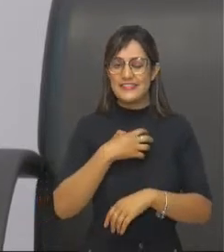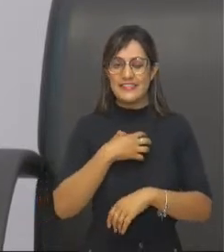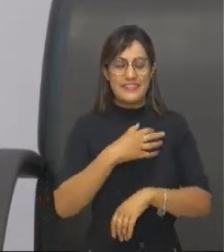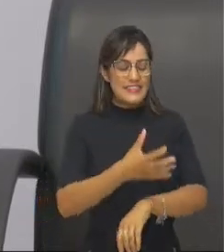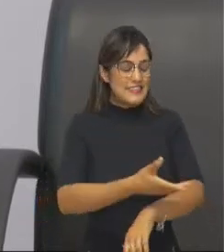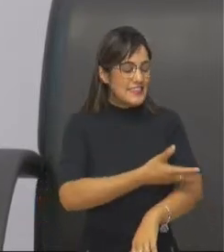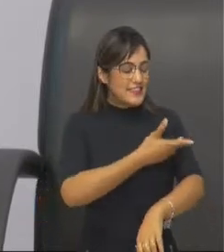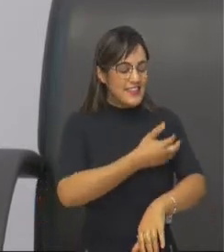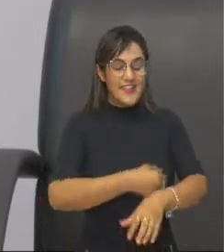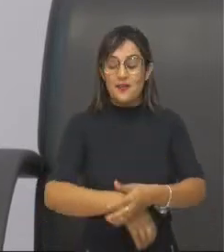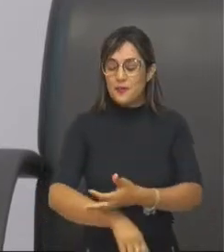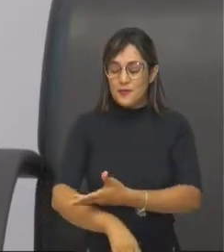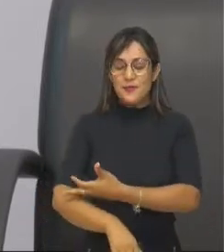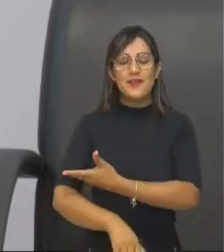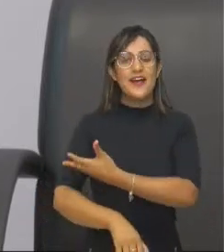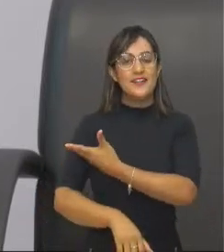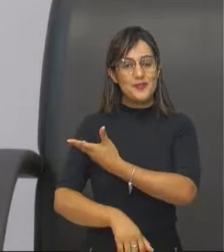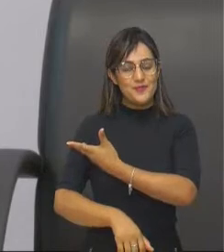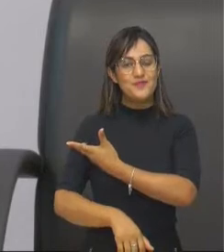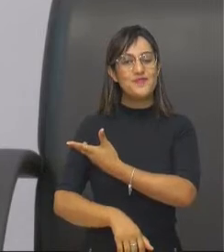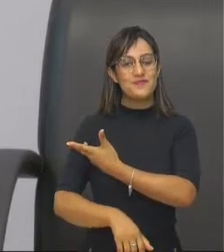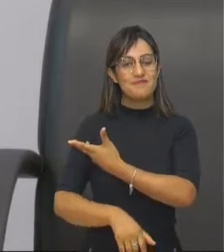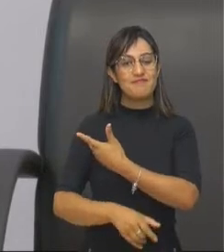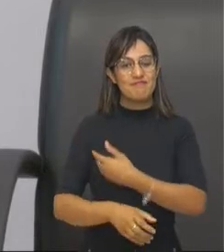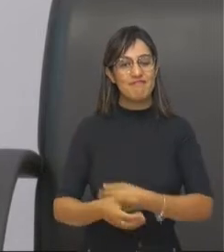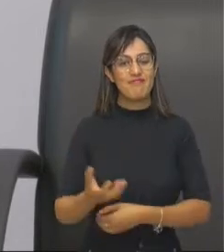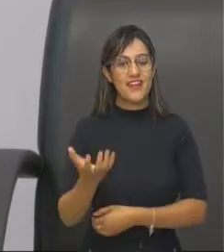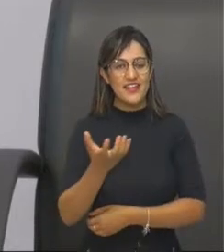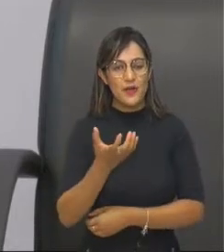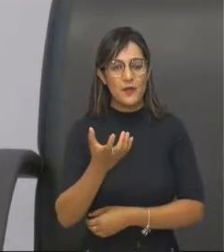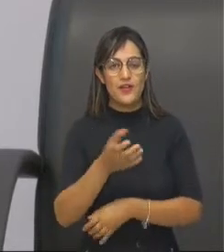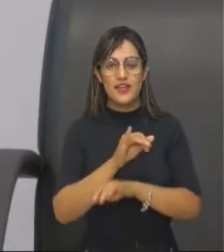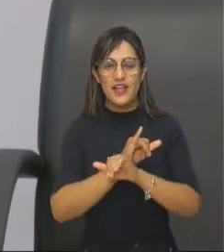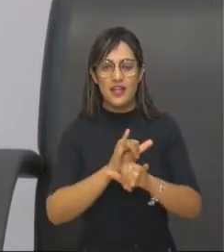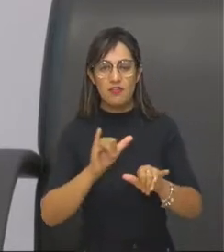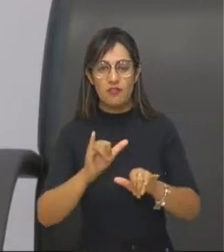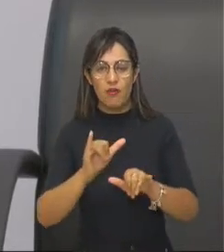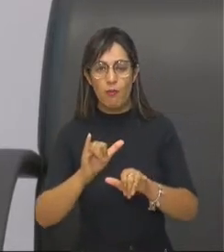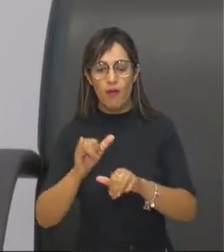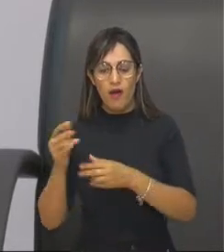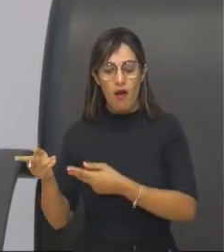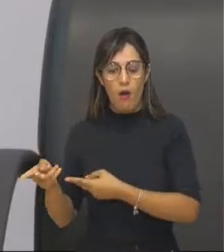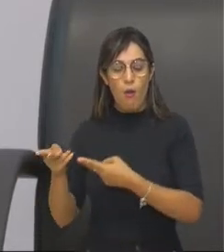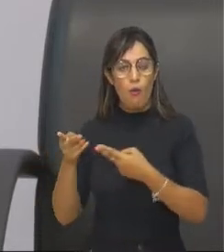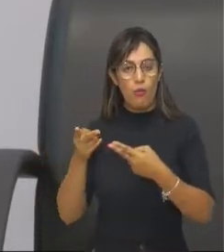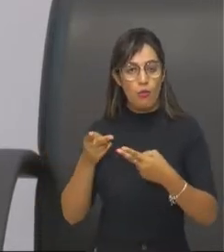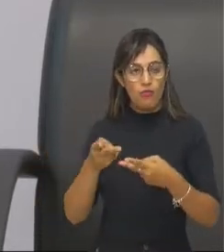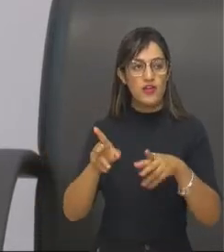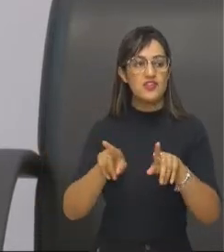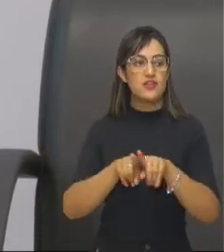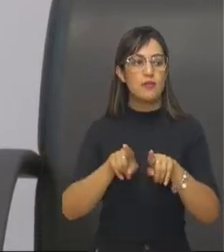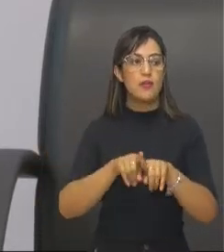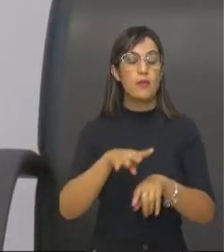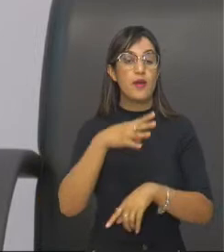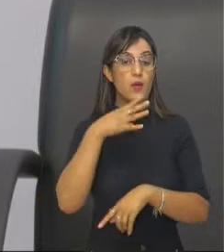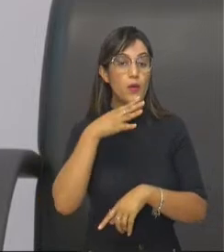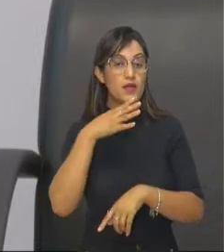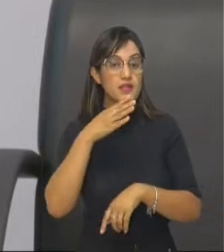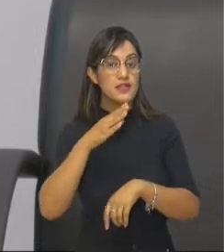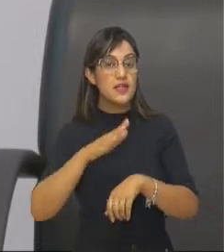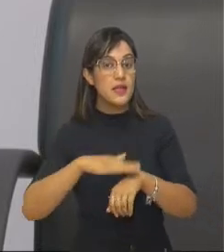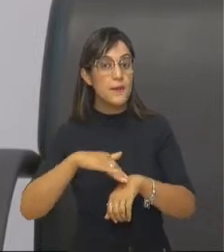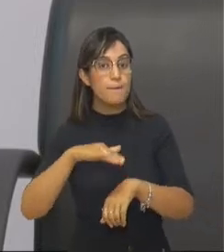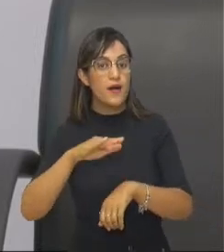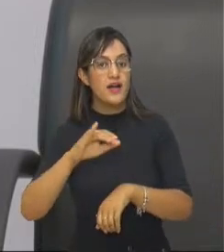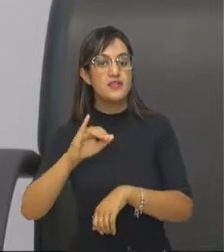emocionado demais. E eu só queria deixar o convite também para vocês conhecerem mais o IBRAT. E se vocês ainda não